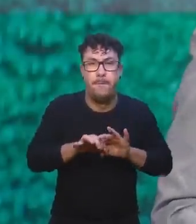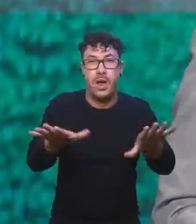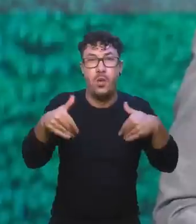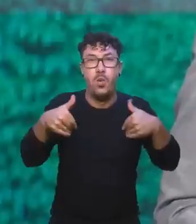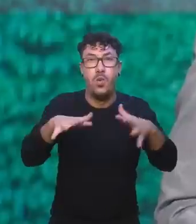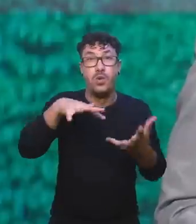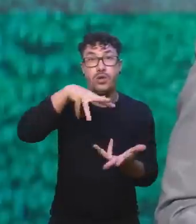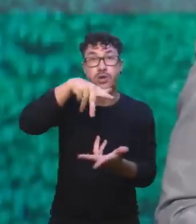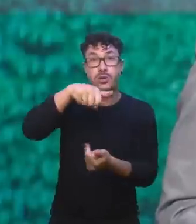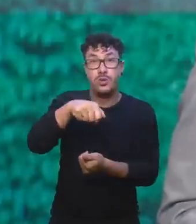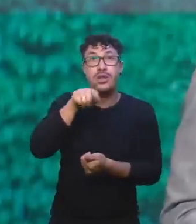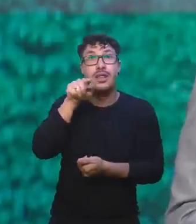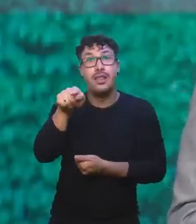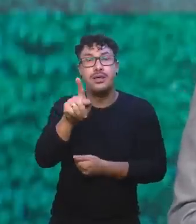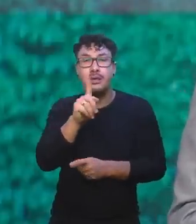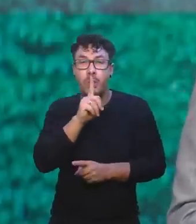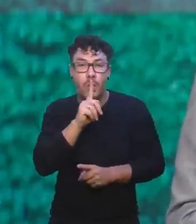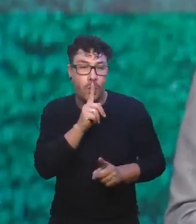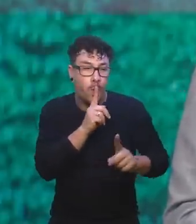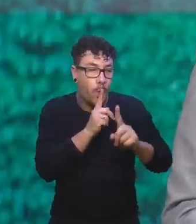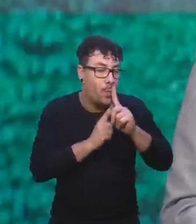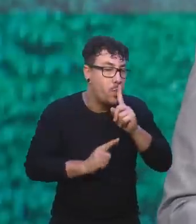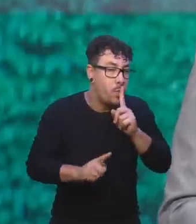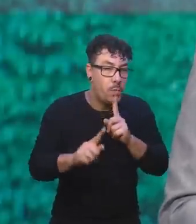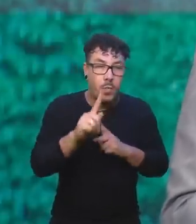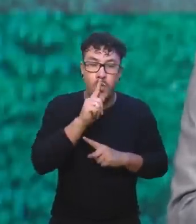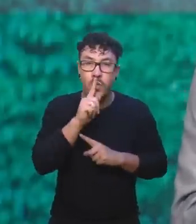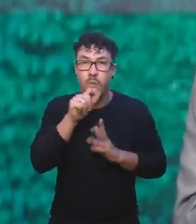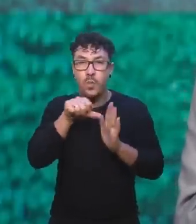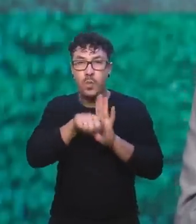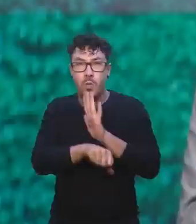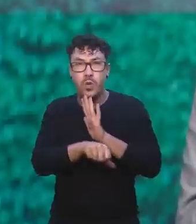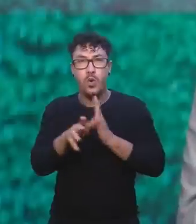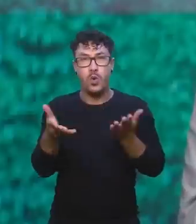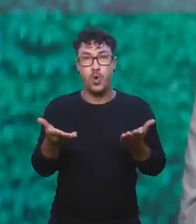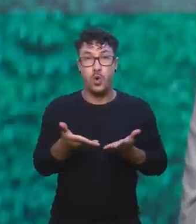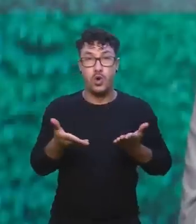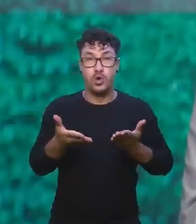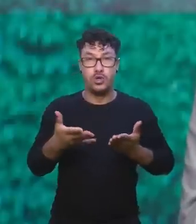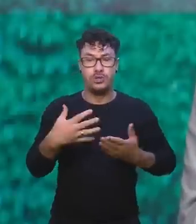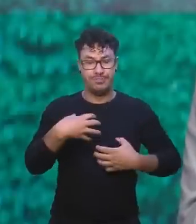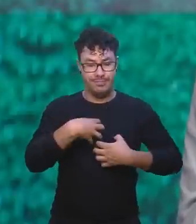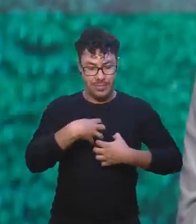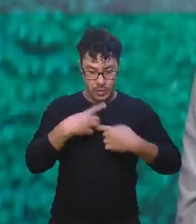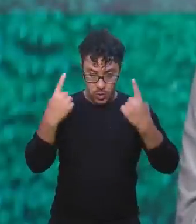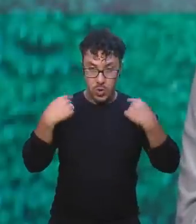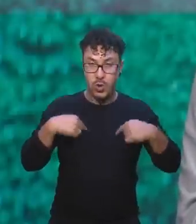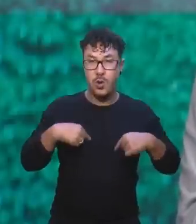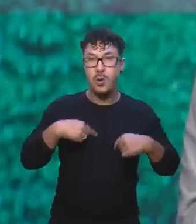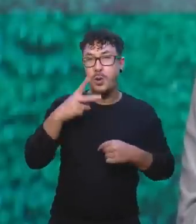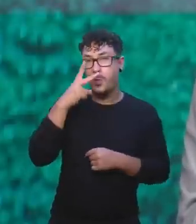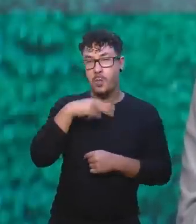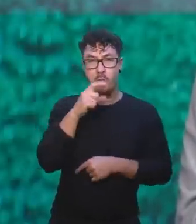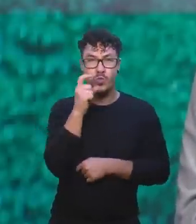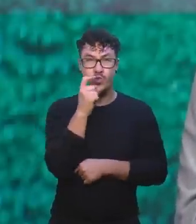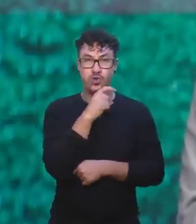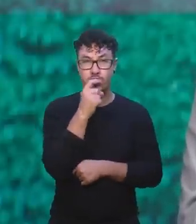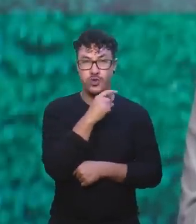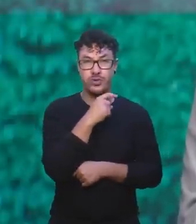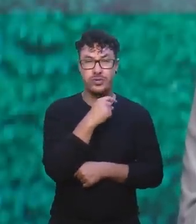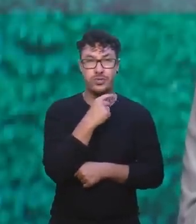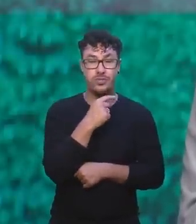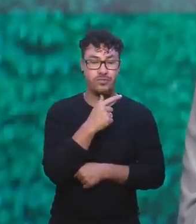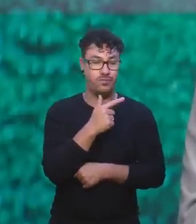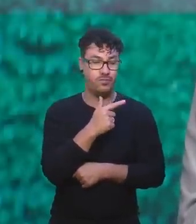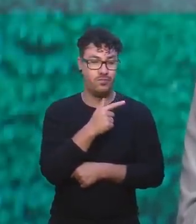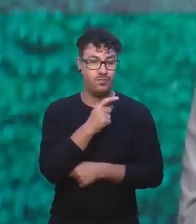por medos e covardia. Hoje, no corpo, são cínicos, frios,